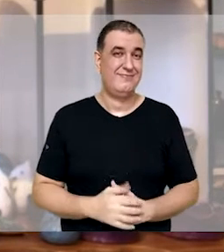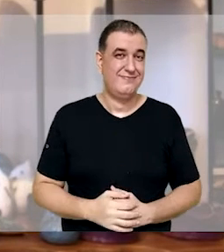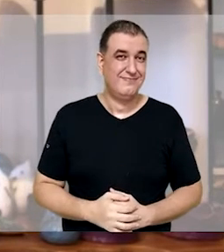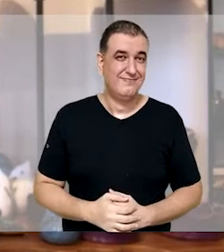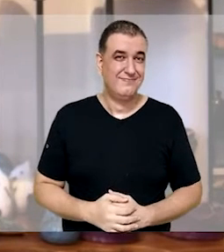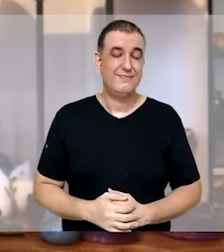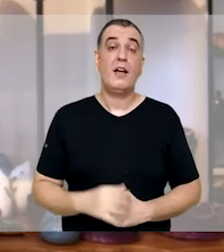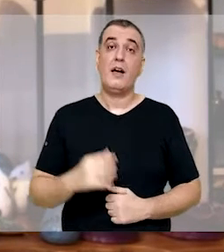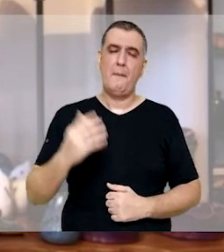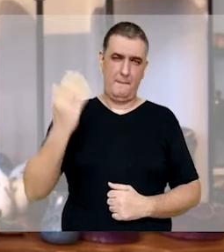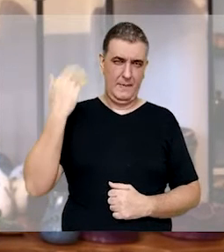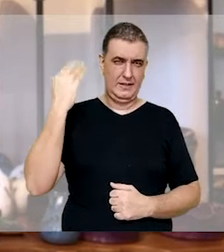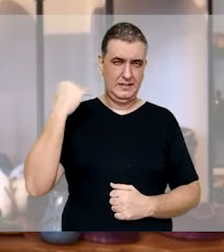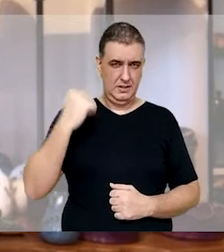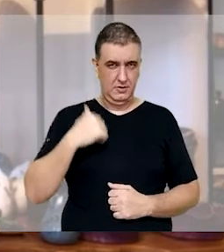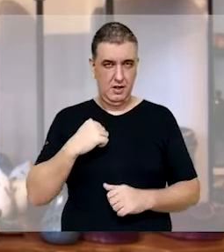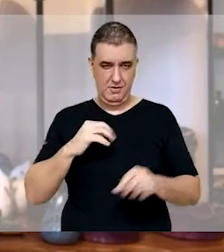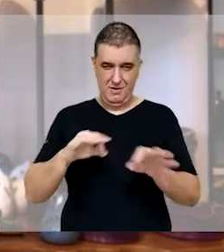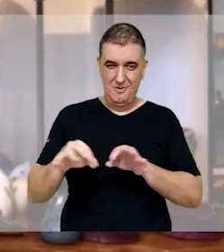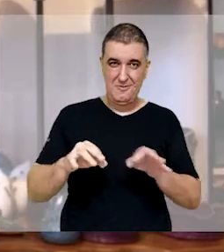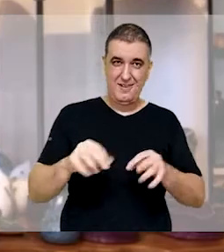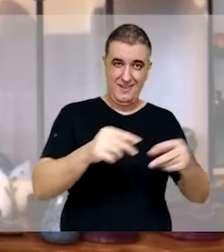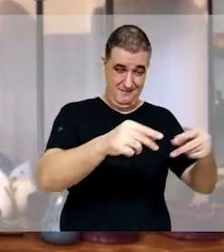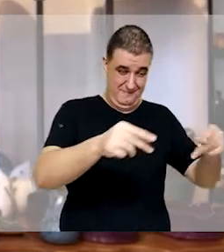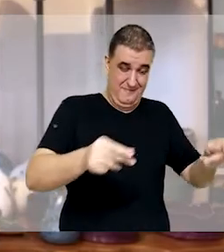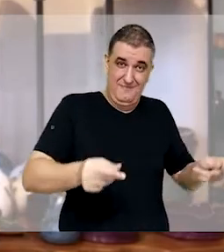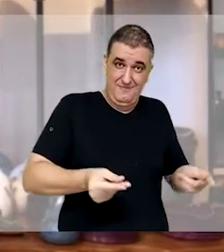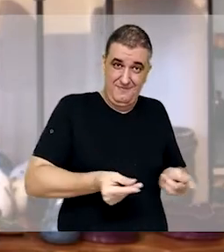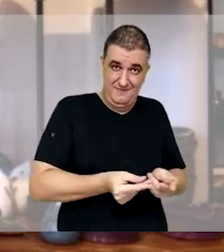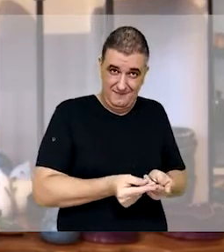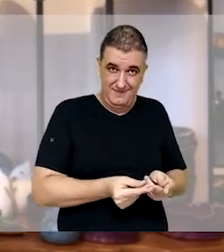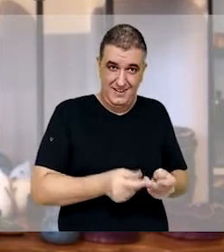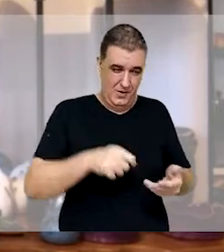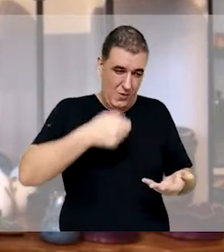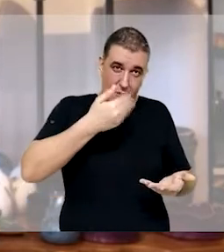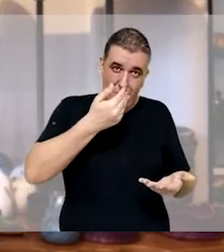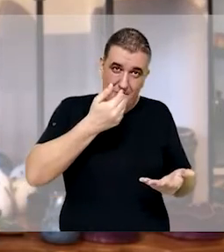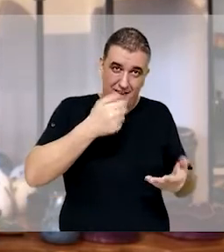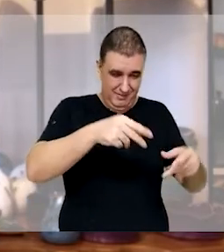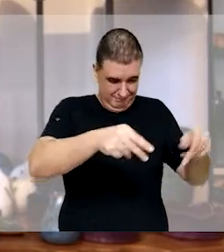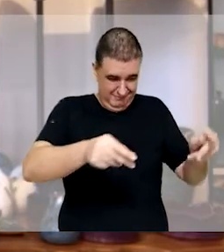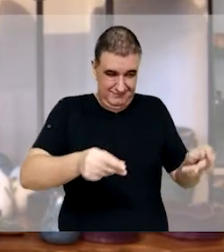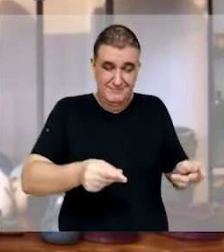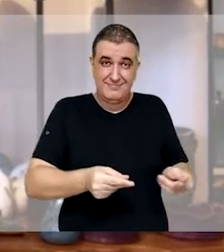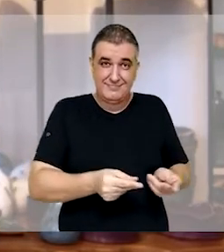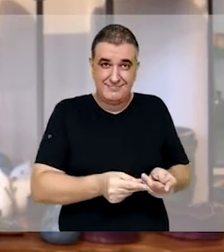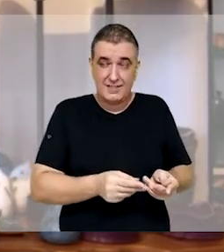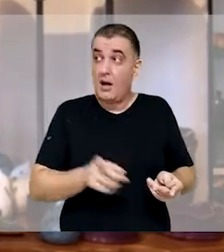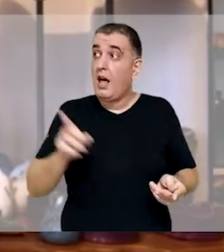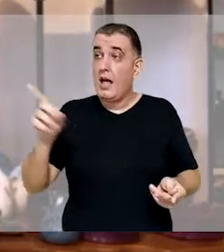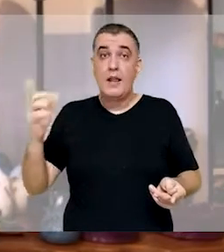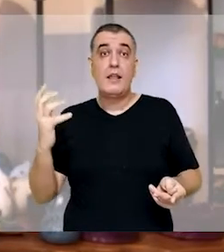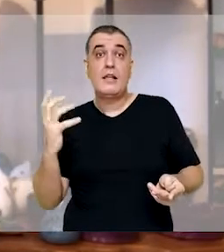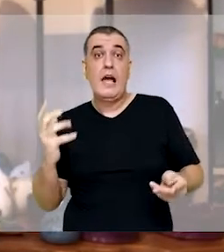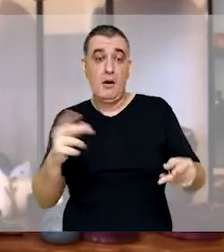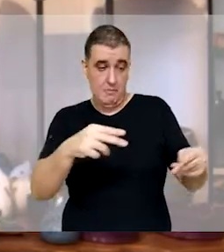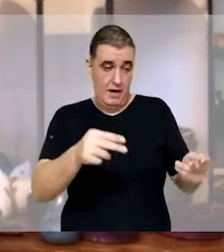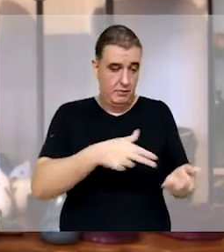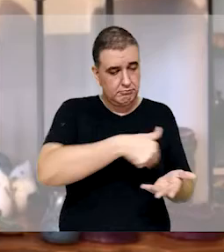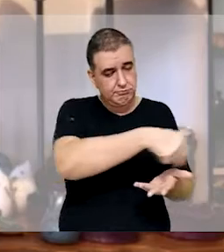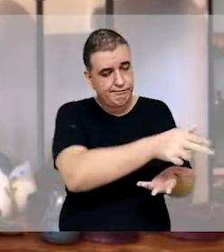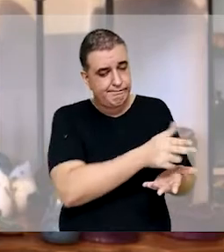Four Seasons. E aí eu tive um debate lá com o chefe de cozinha que ele queria um prato com